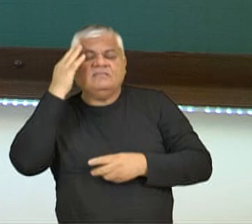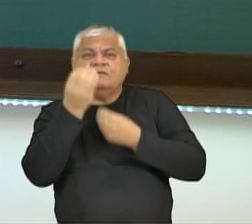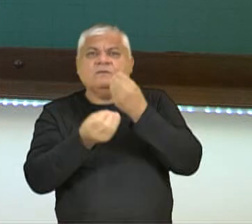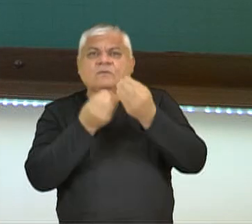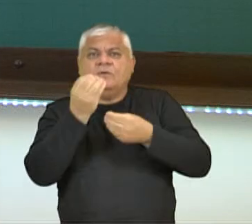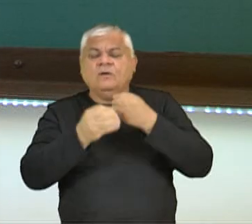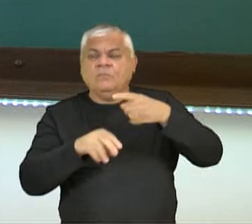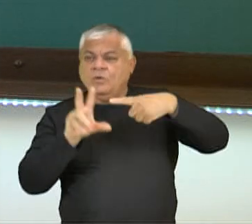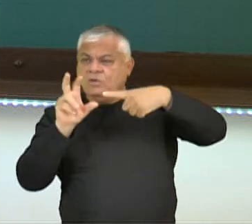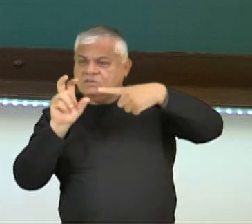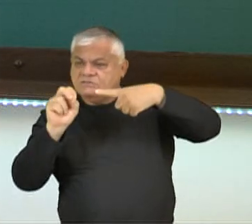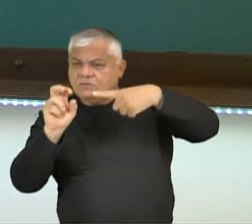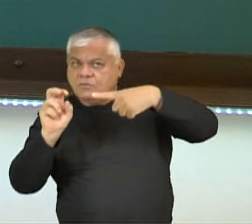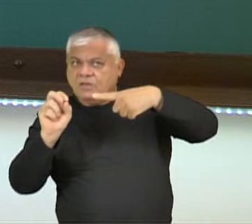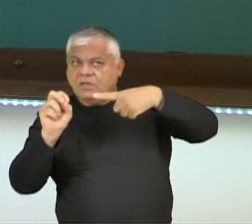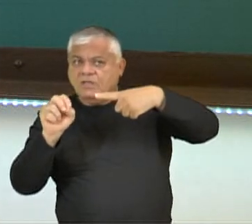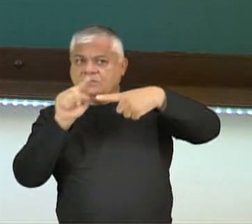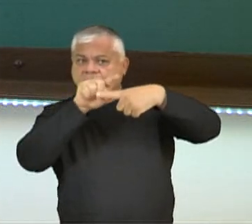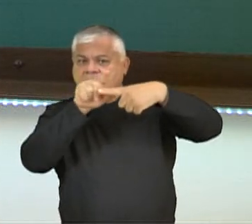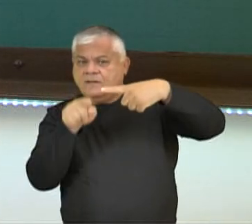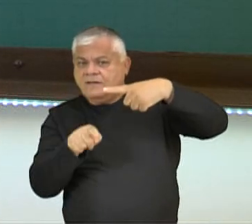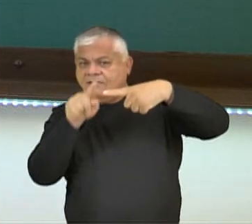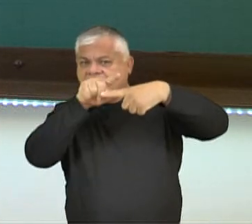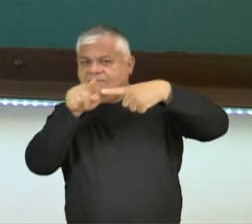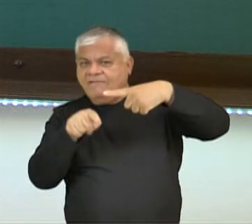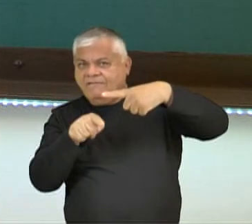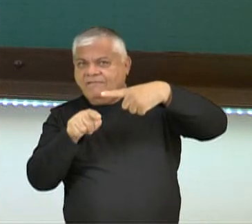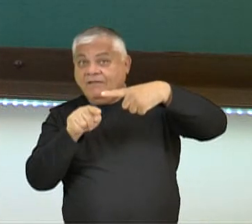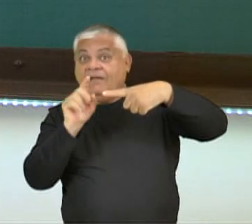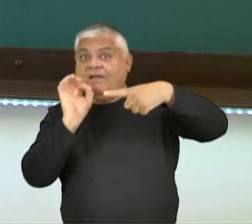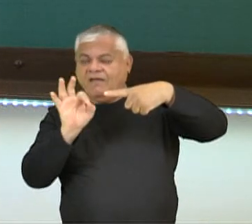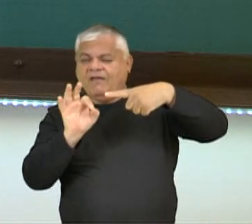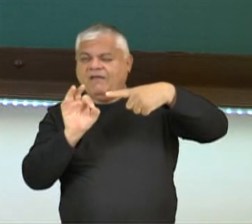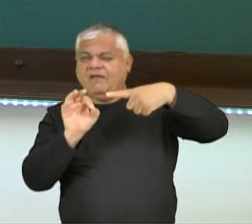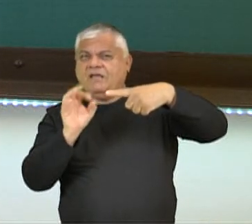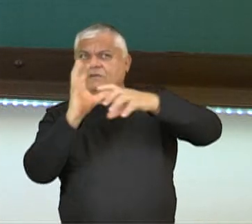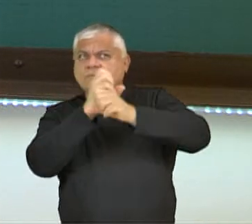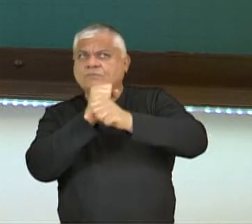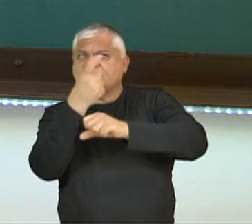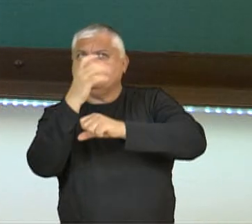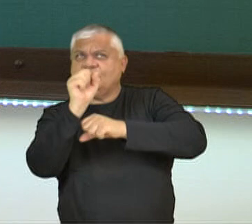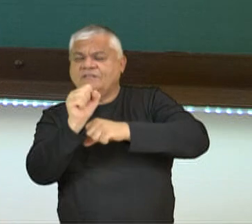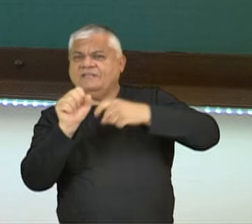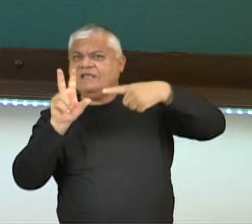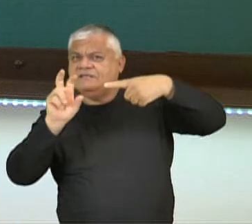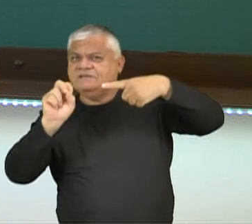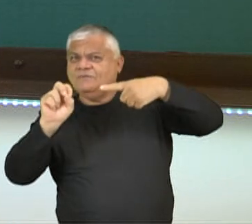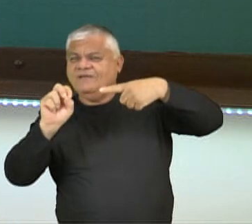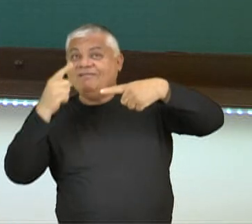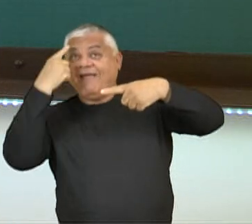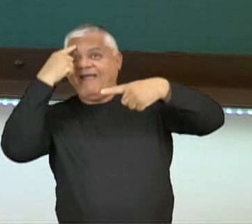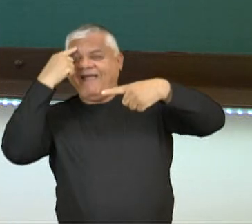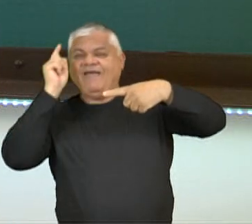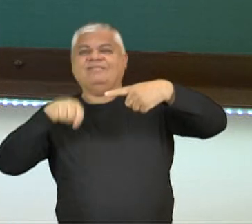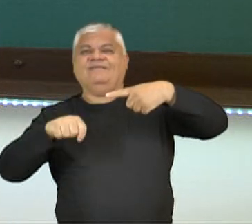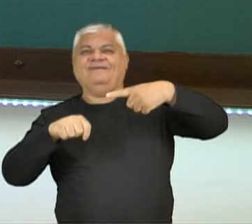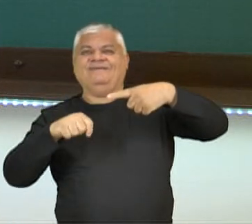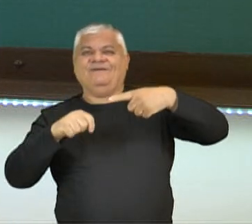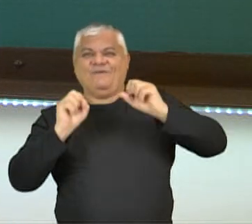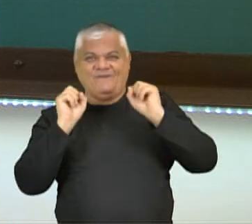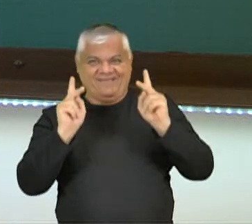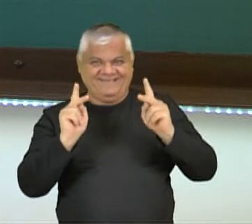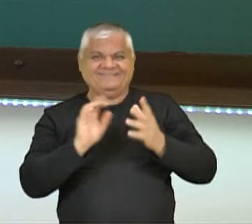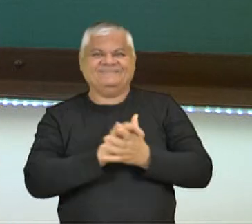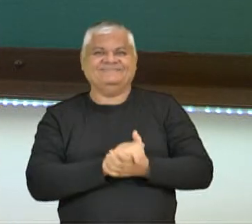dois ângulos ali, ó, juntos estarem do mesmo lado, somarem 180, serem suplementares,